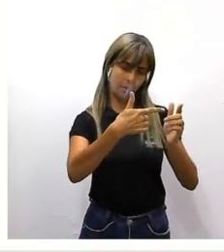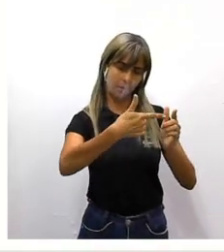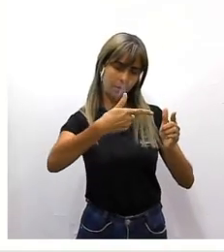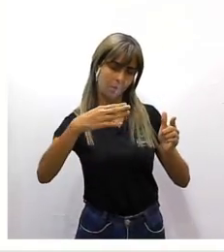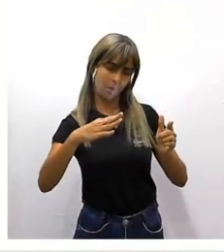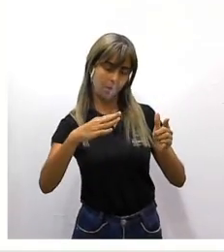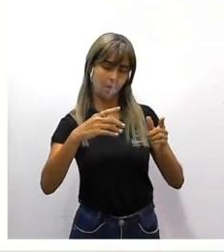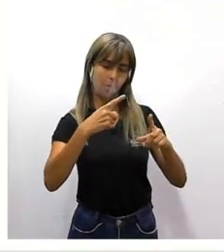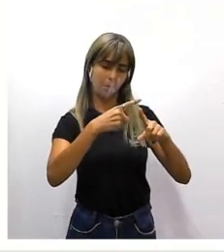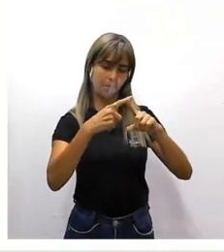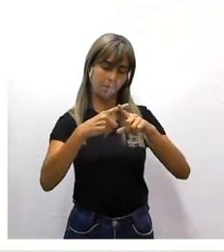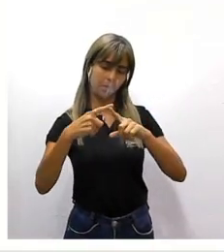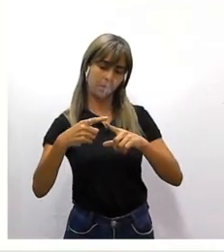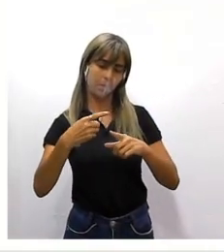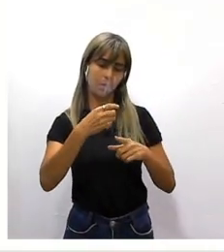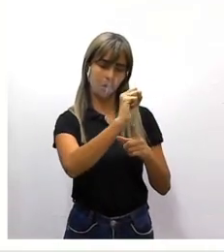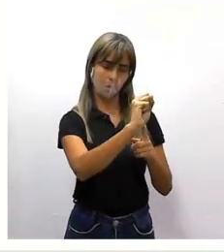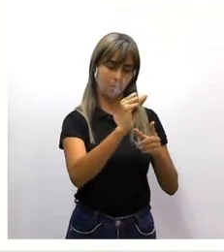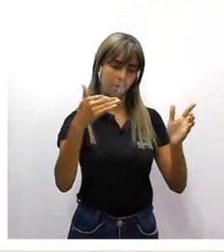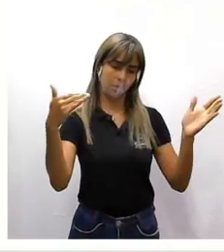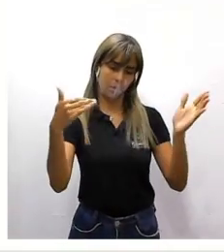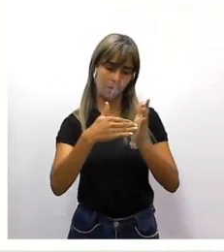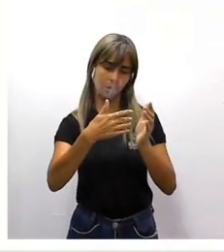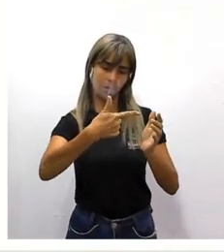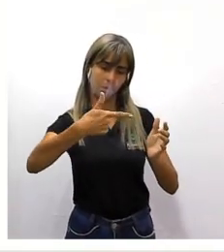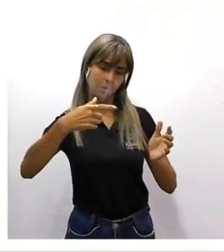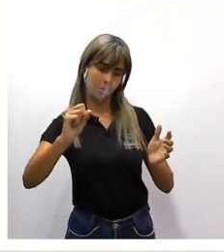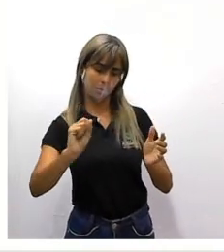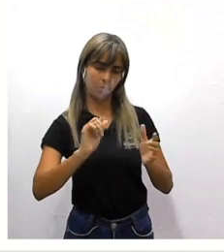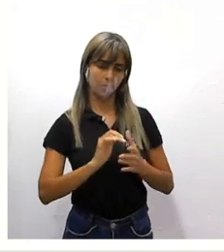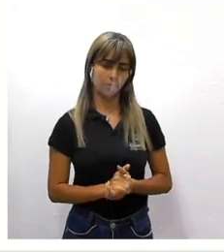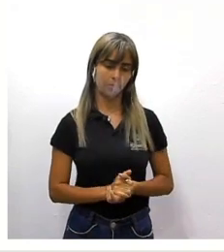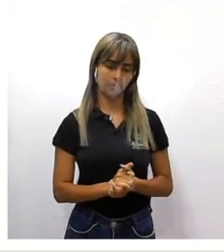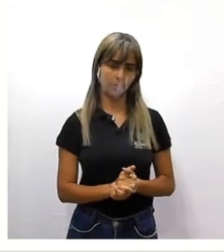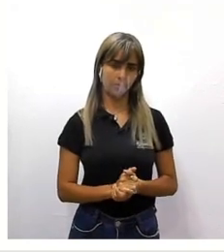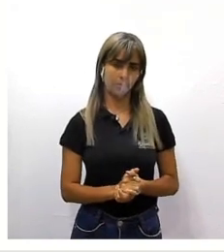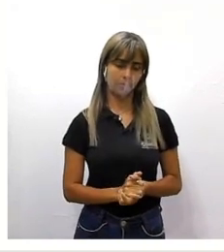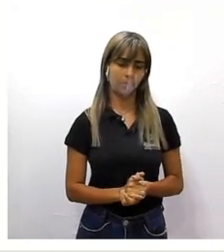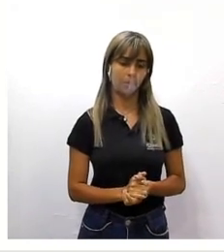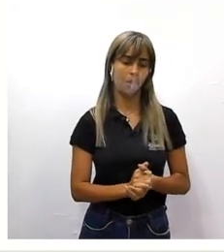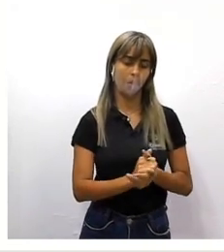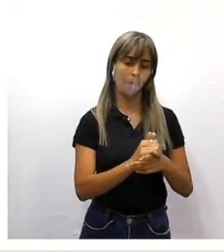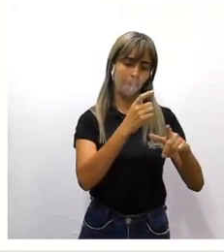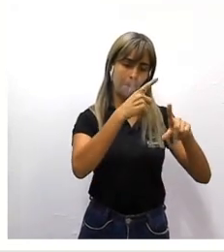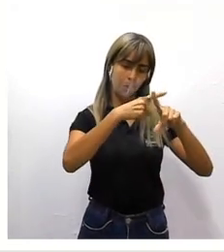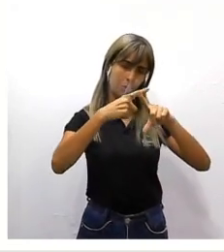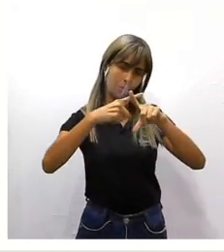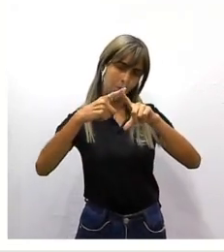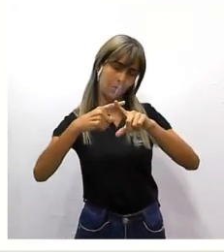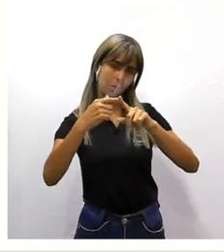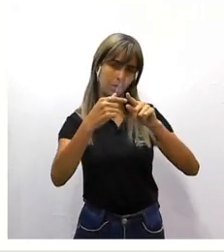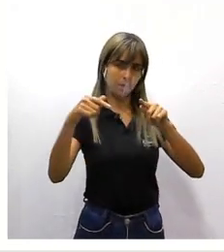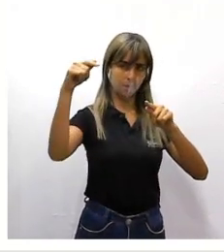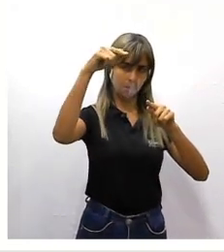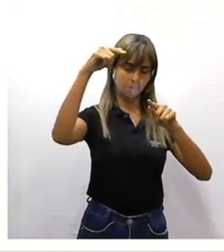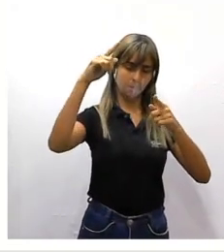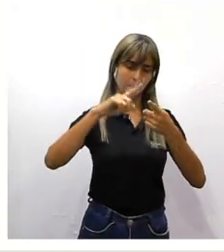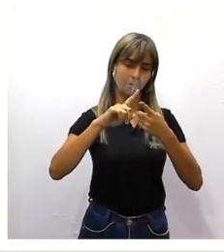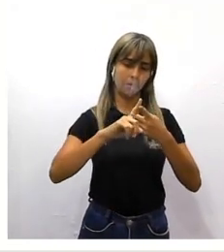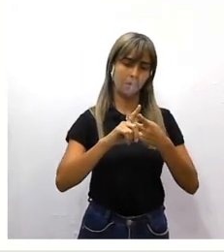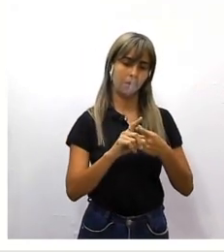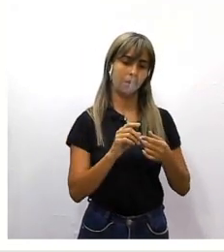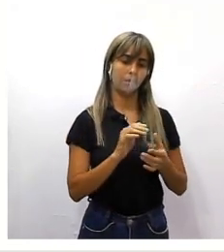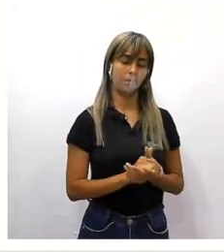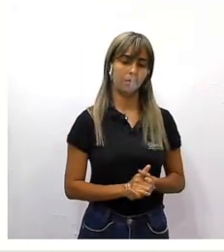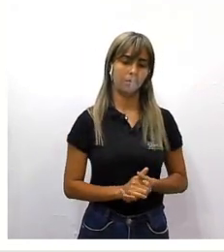por quanto? E de 8 para chegar em 24, eu multipliquei por quanto? Então, o que eu multipliquei, eu multiplico também em cima. 6